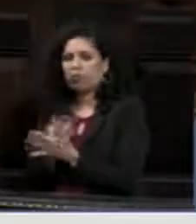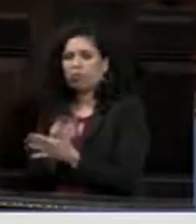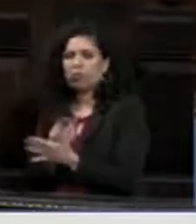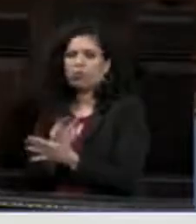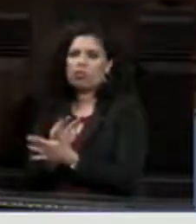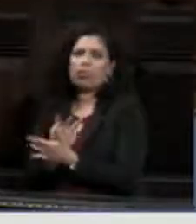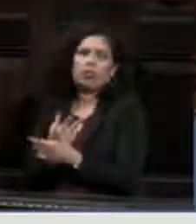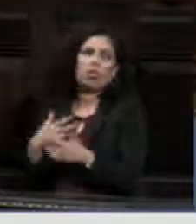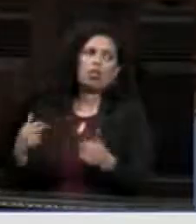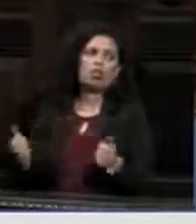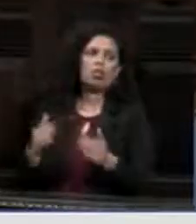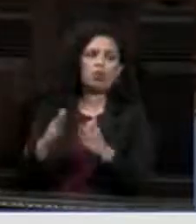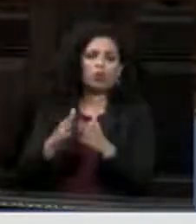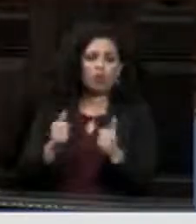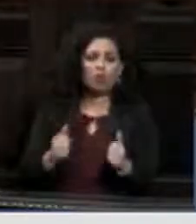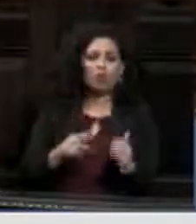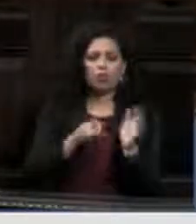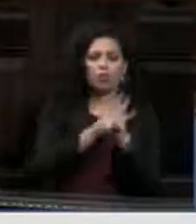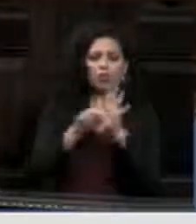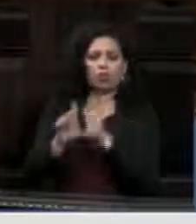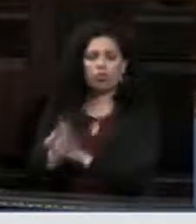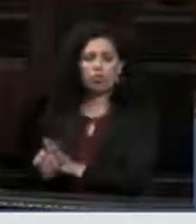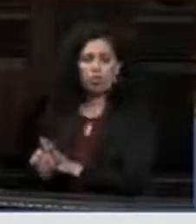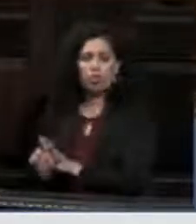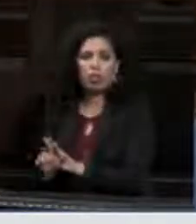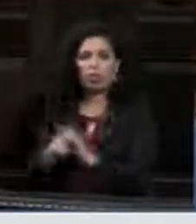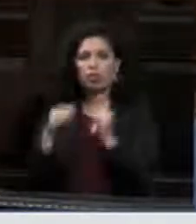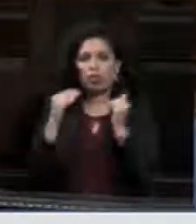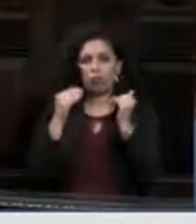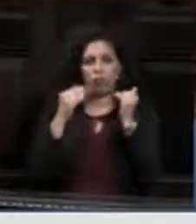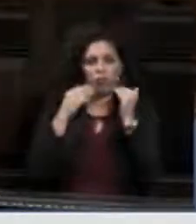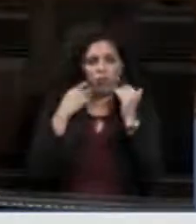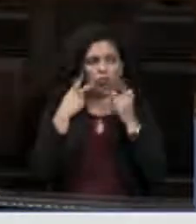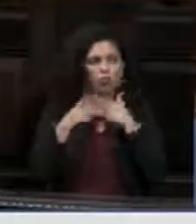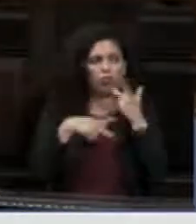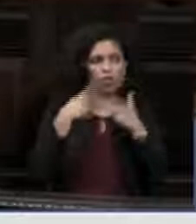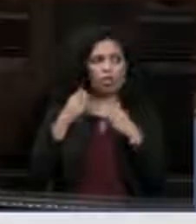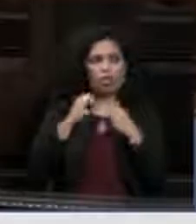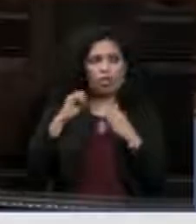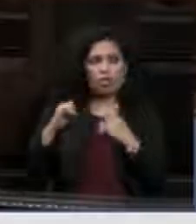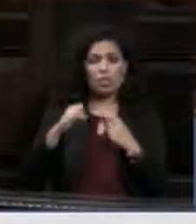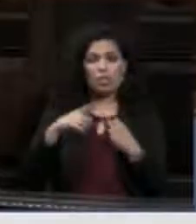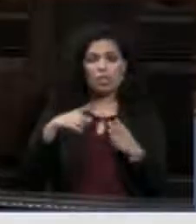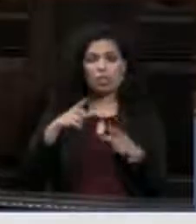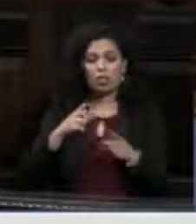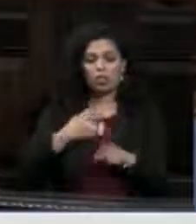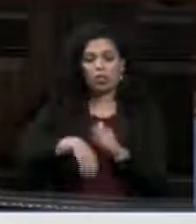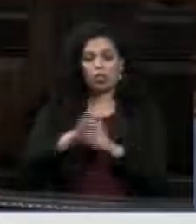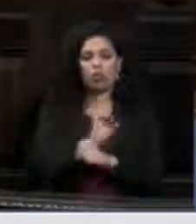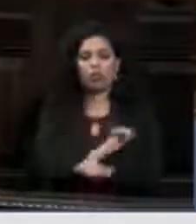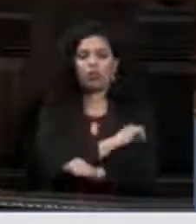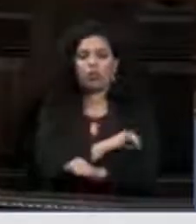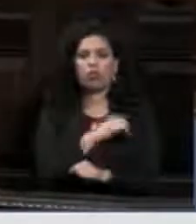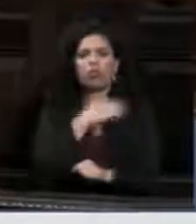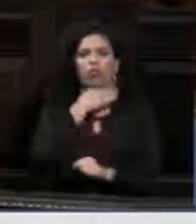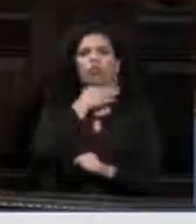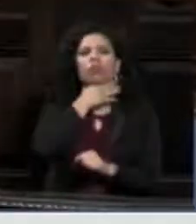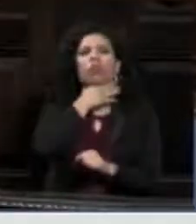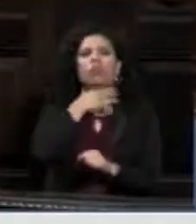projeto de lei que define que, enquanto durar o período de recuperação fiscal, pelo menos